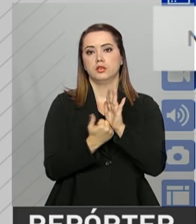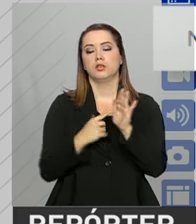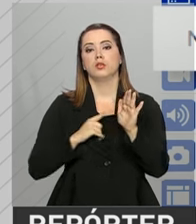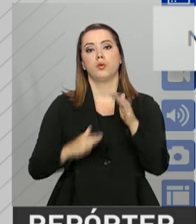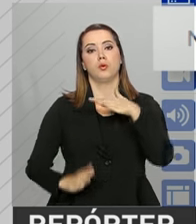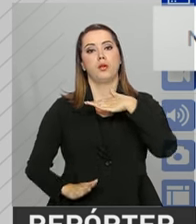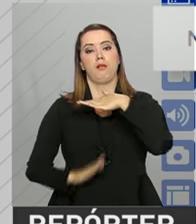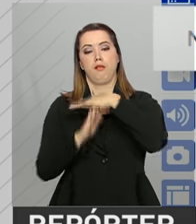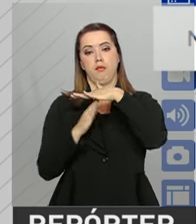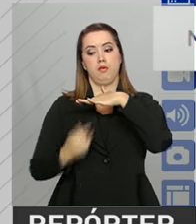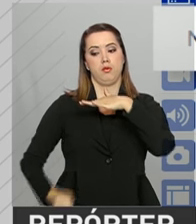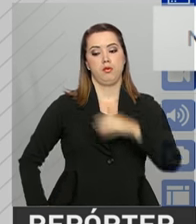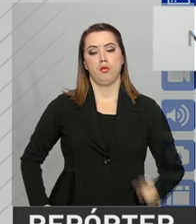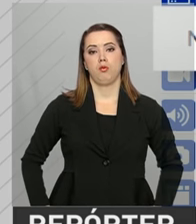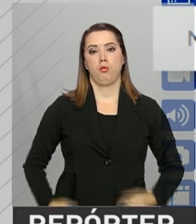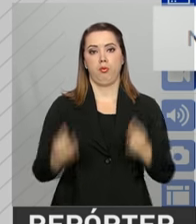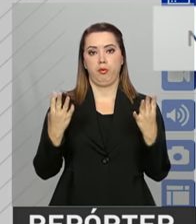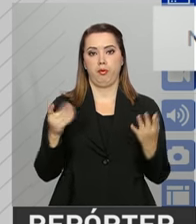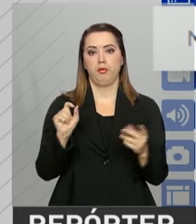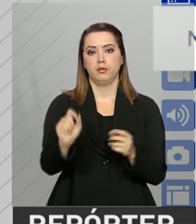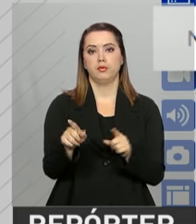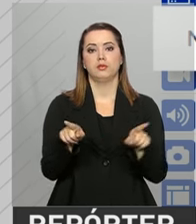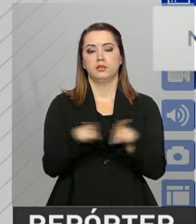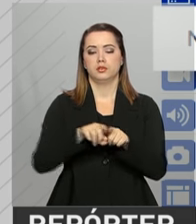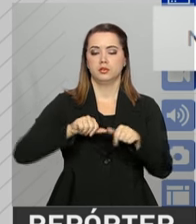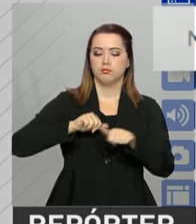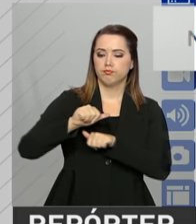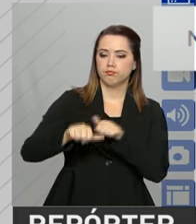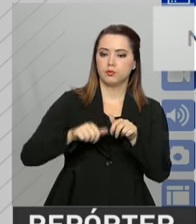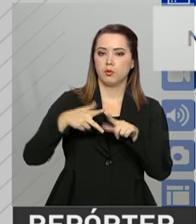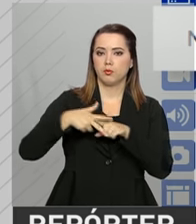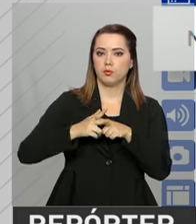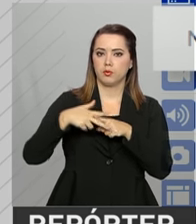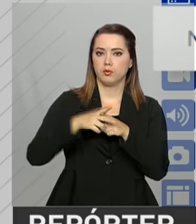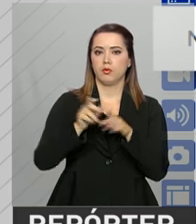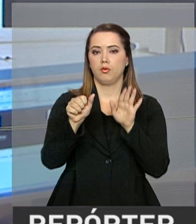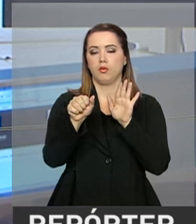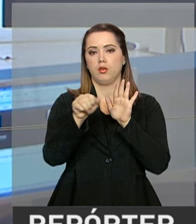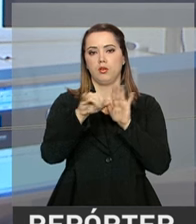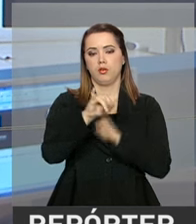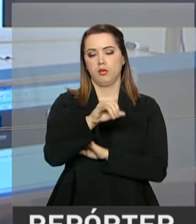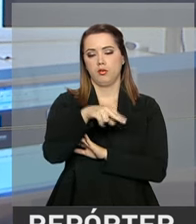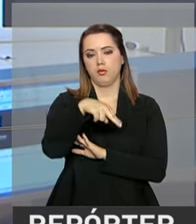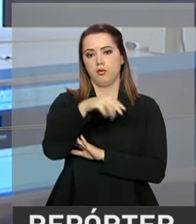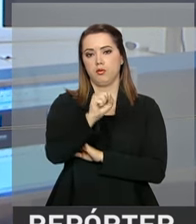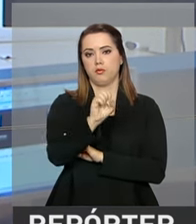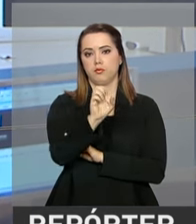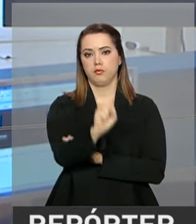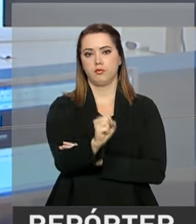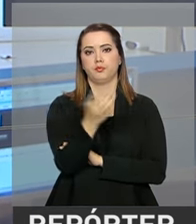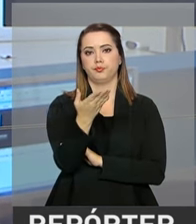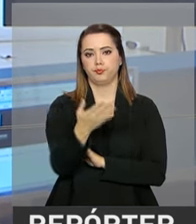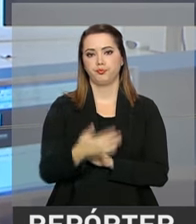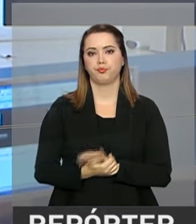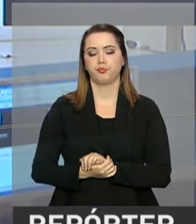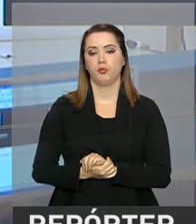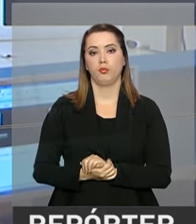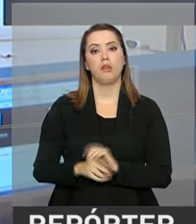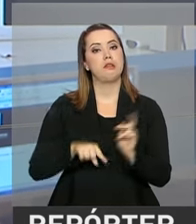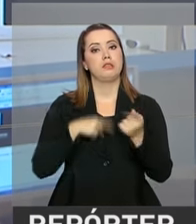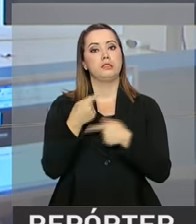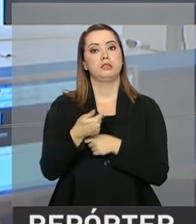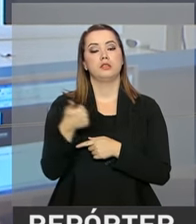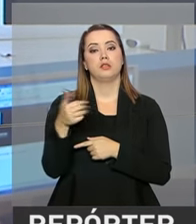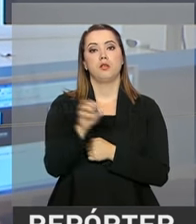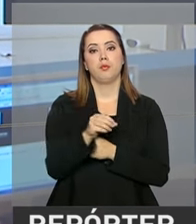para o crescimento do gasto público e também com a reforma da previdência social. Depois de 10 meses em